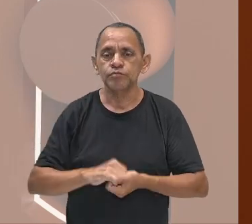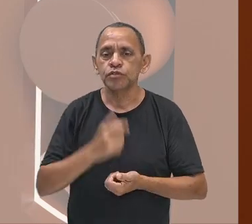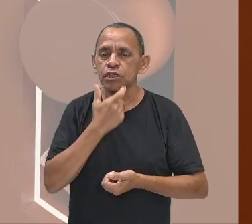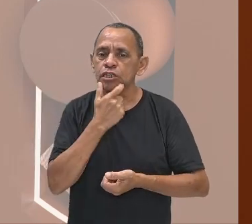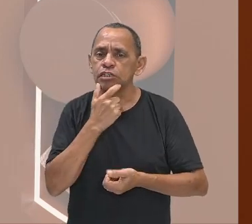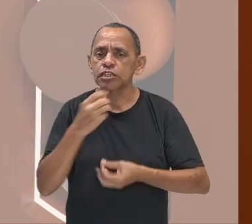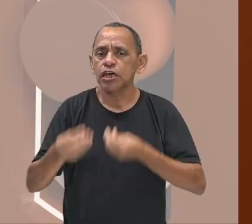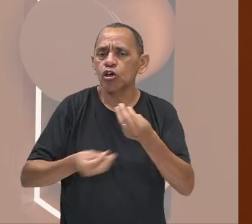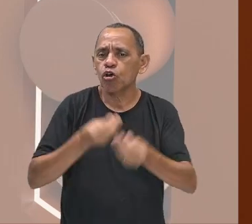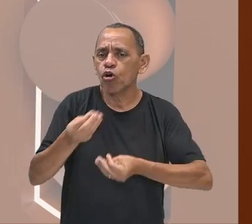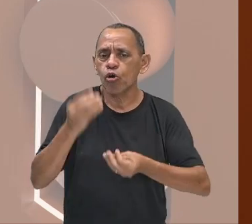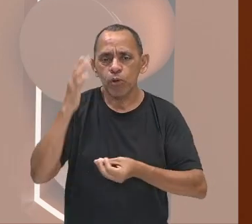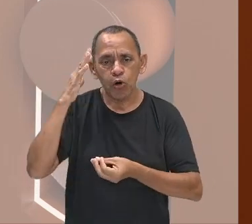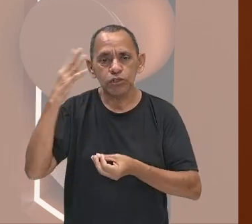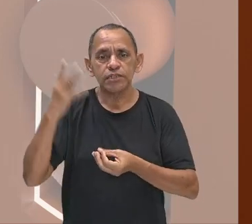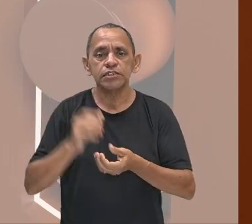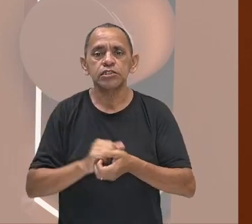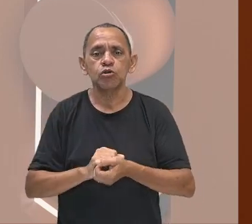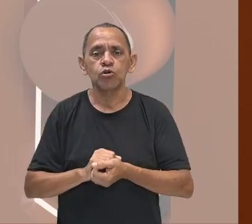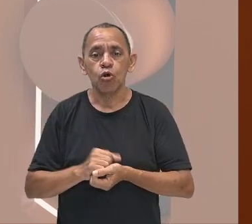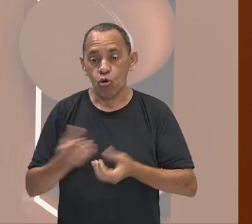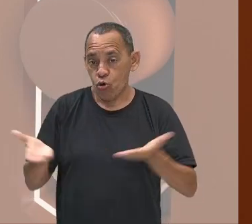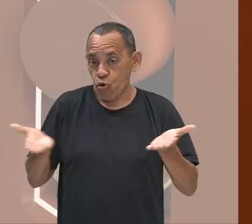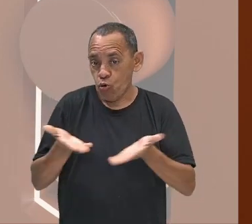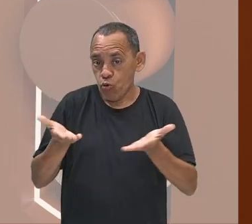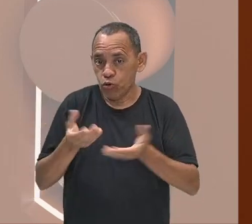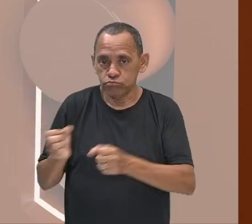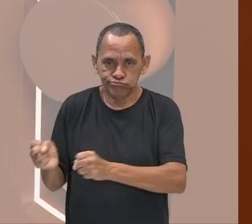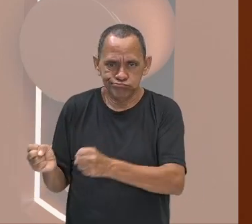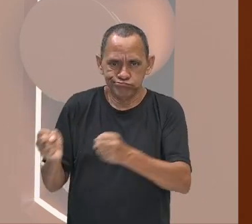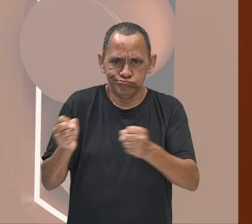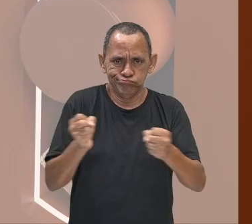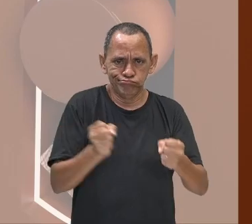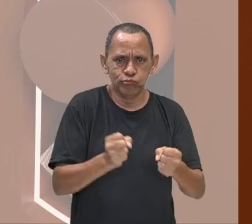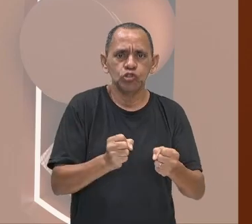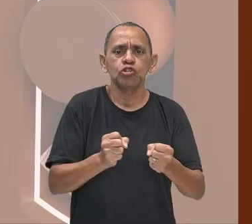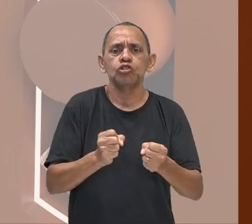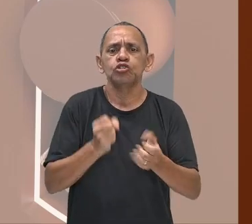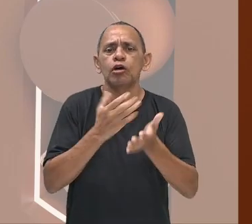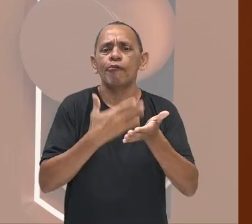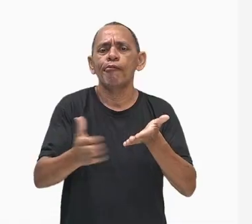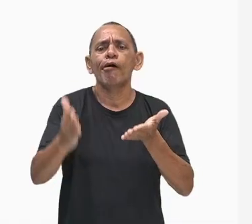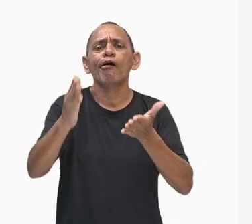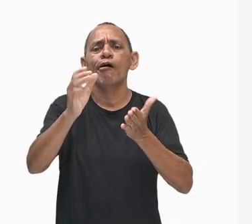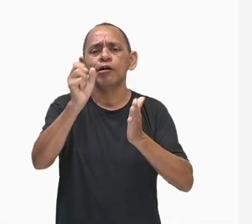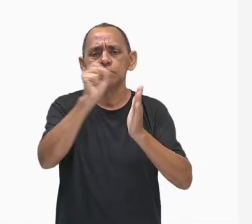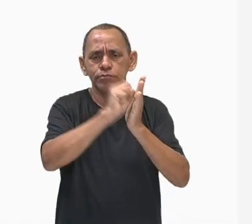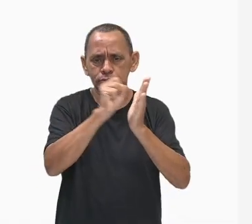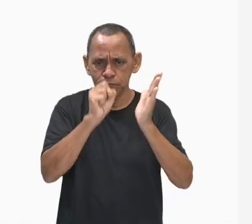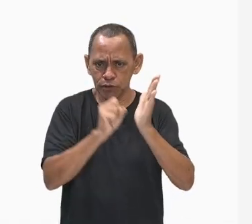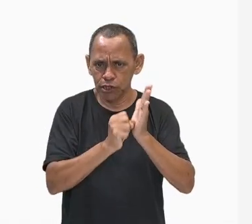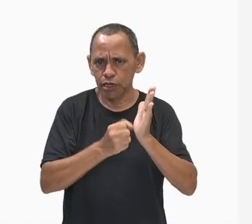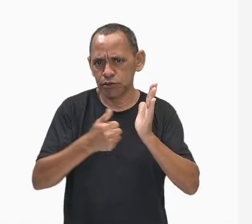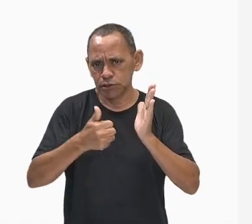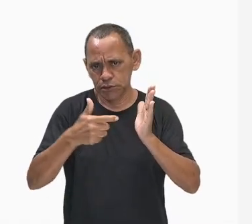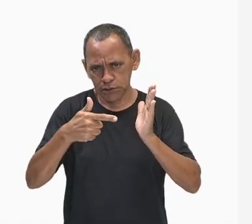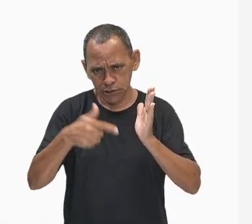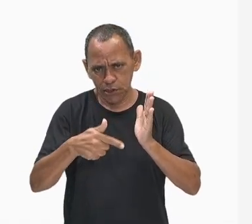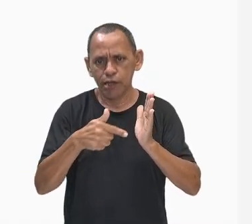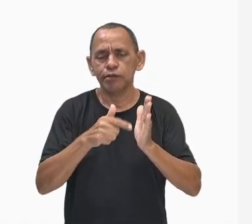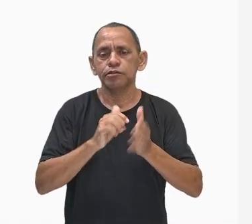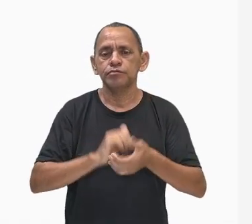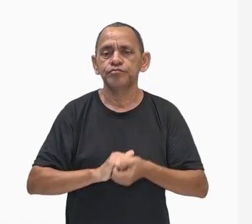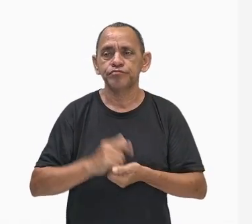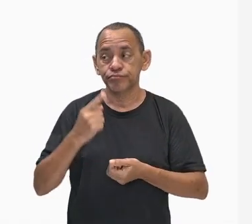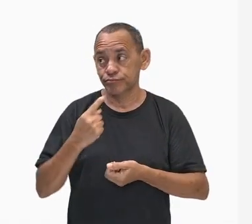se tornasse a toda poderosa dos mares ali a partir do século XVII. Vamos ao texto para a gente entender um pouquinho